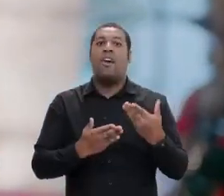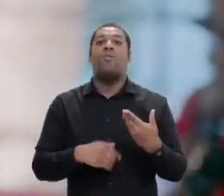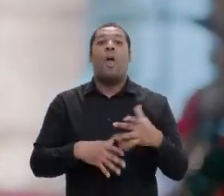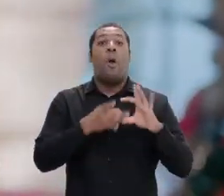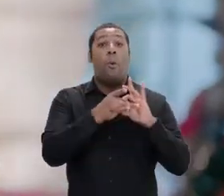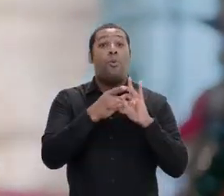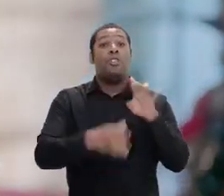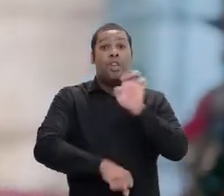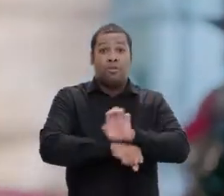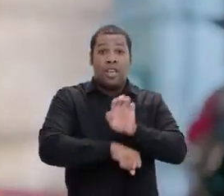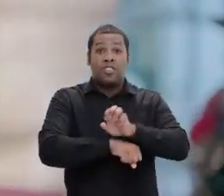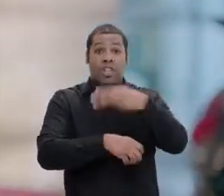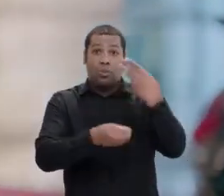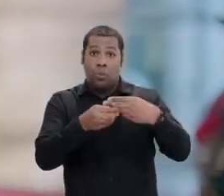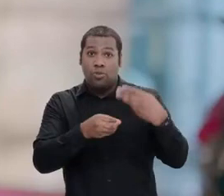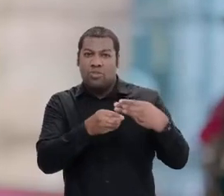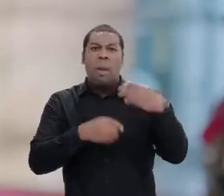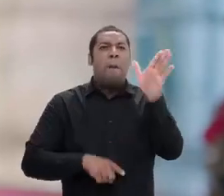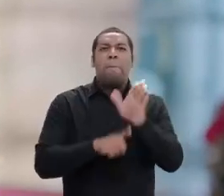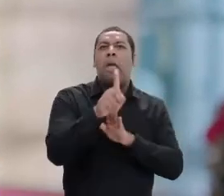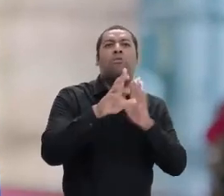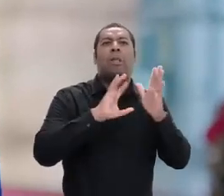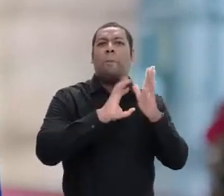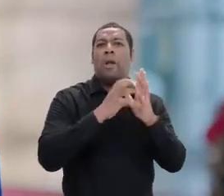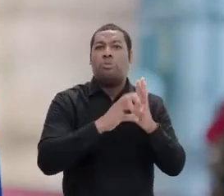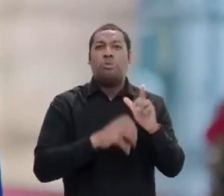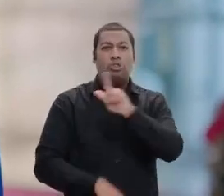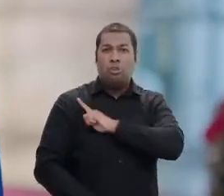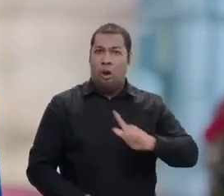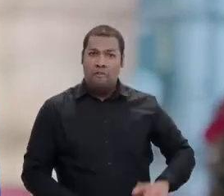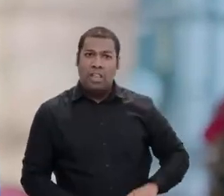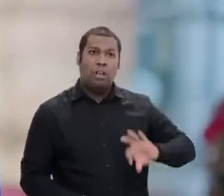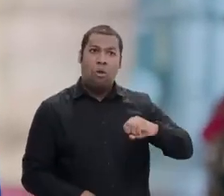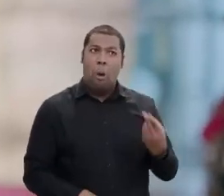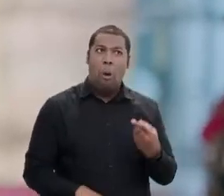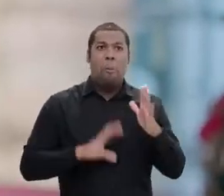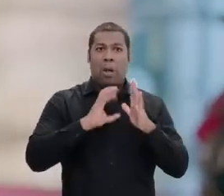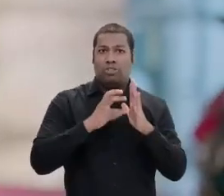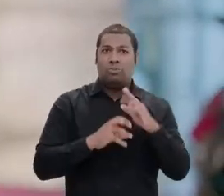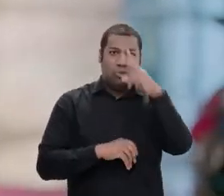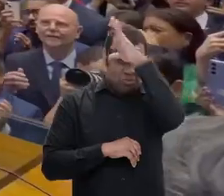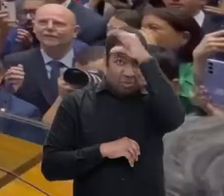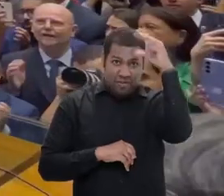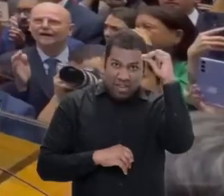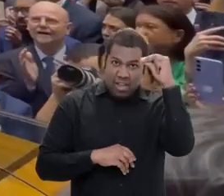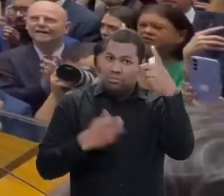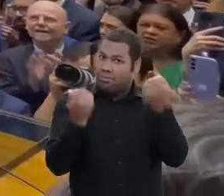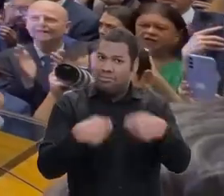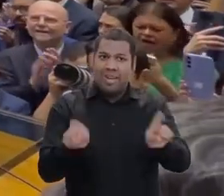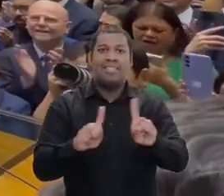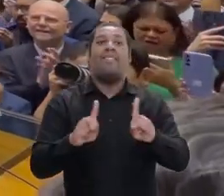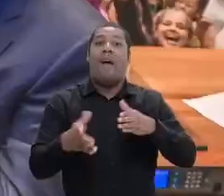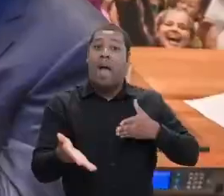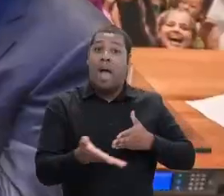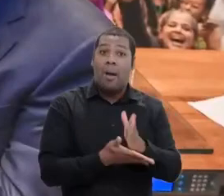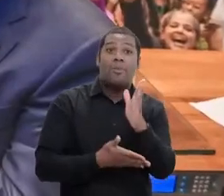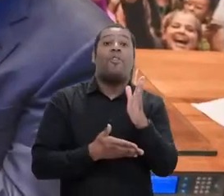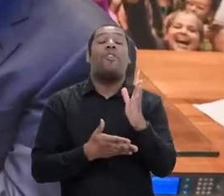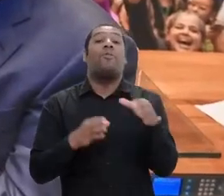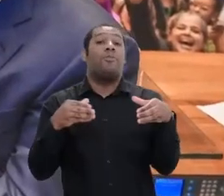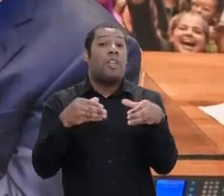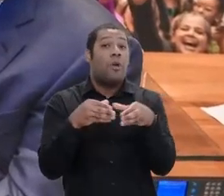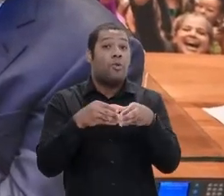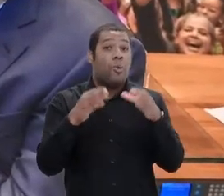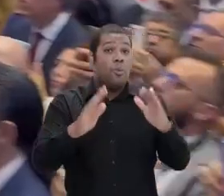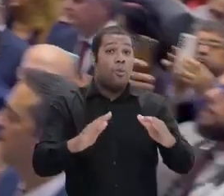com estados e municípios, sem perguntar qual o partido do governador ou do prefeito. Aprovamos a taxação